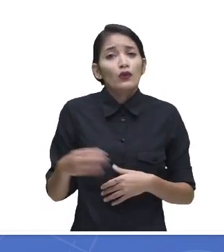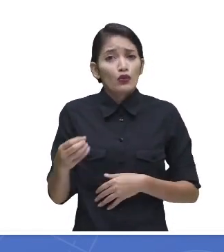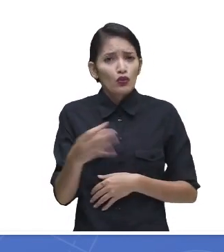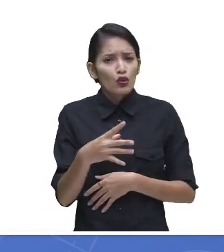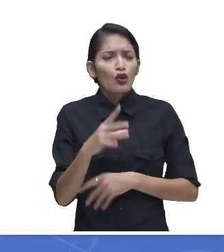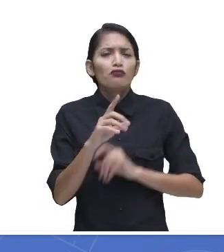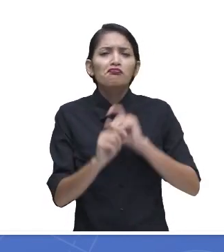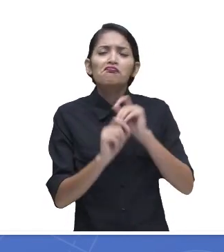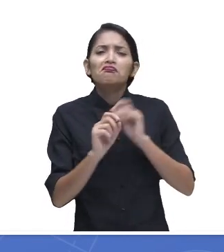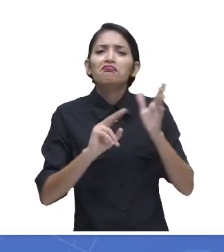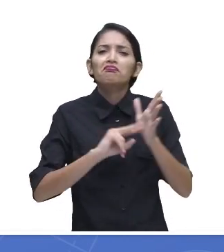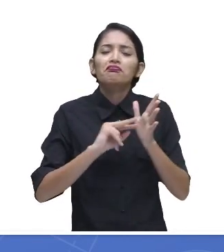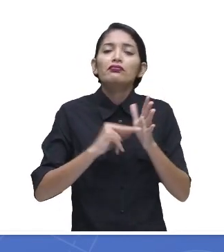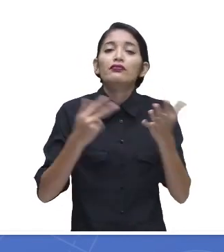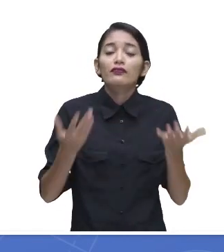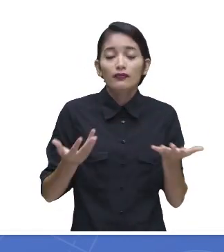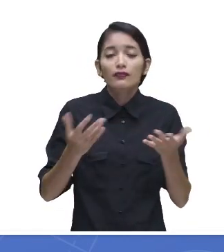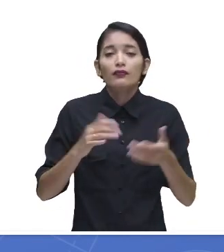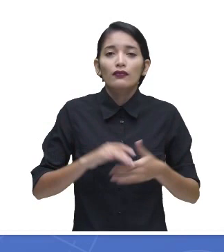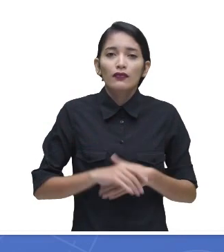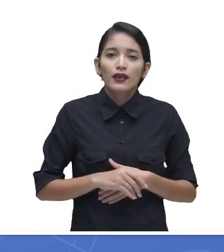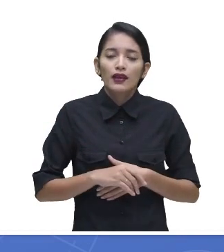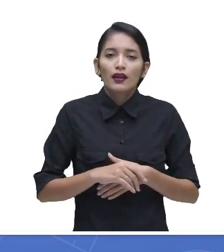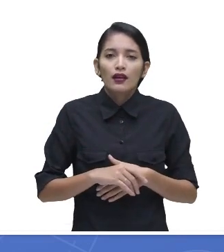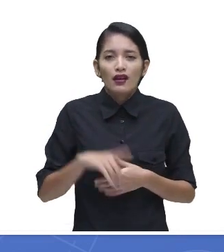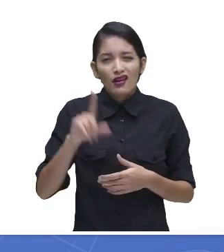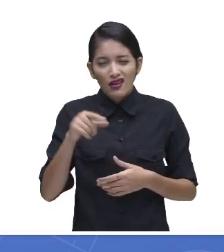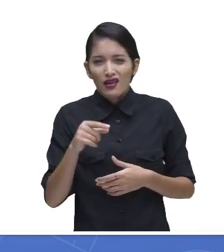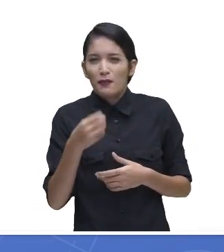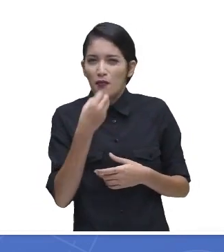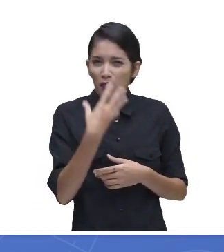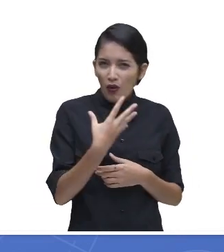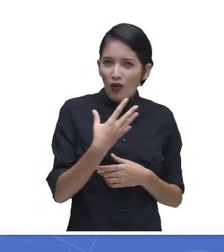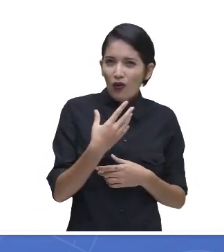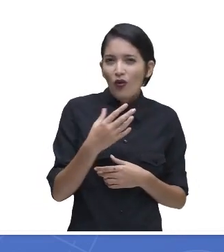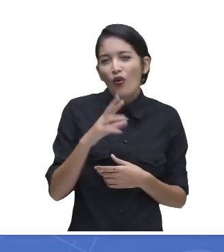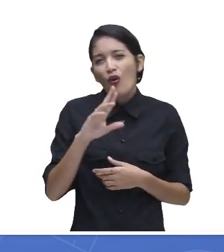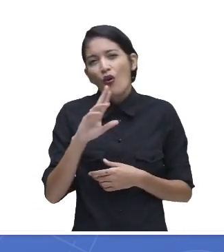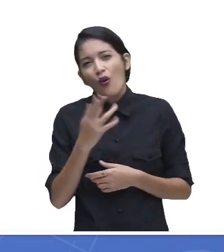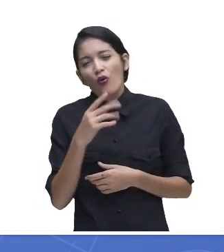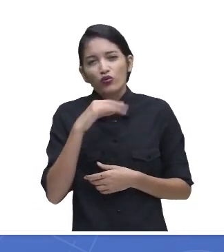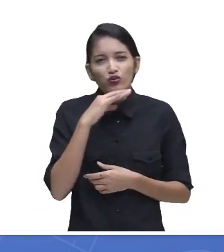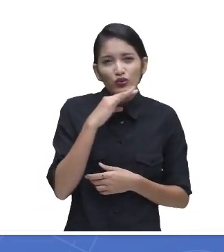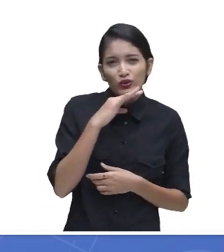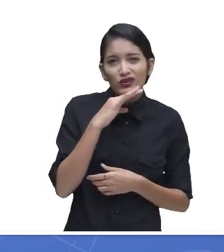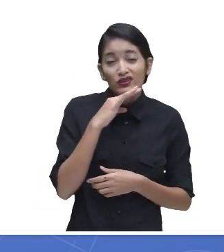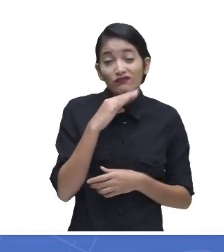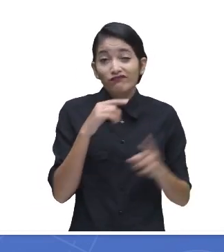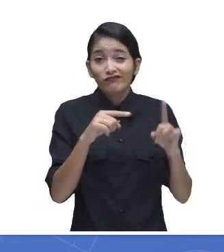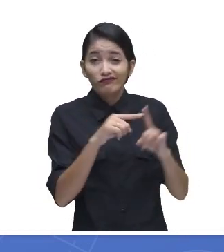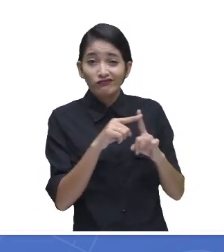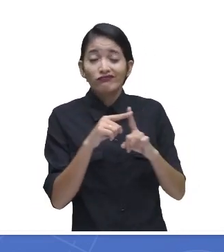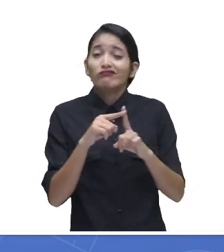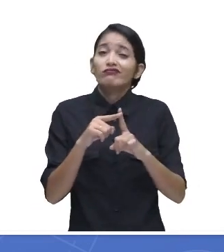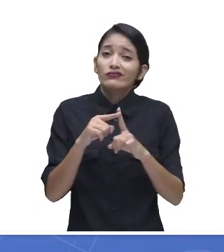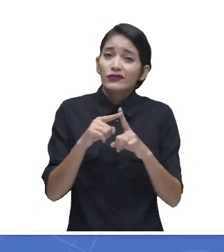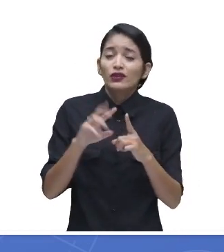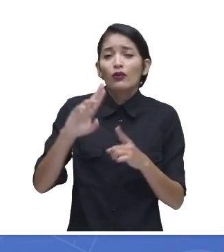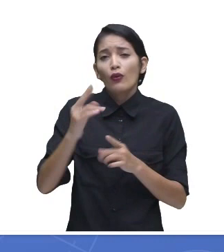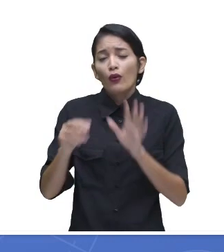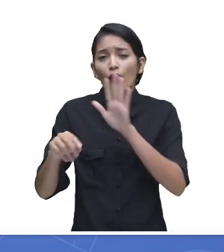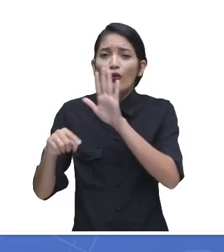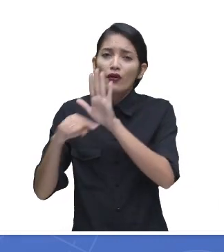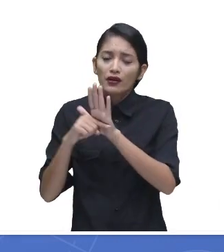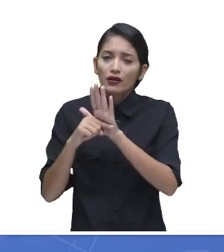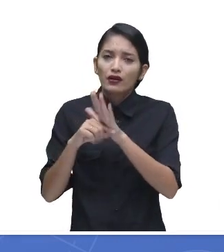a ver isso aí, né? É uma coisa positiva ou é uma coisa negativa? Claro, cada um de nós, quando a gente